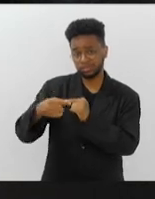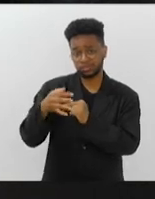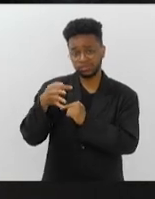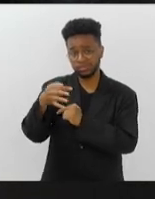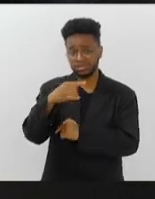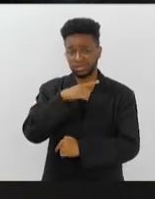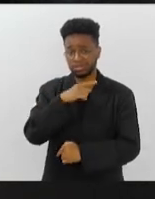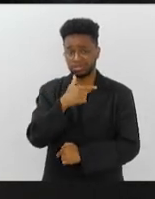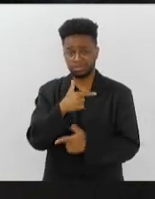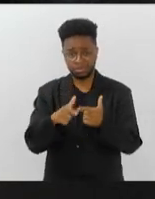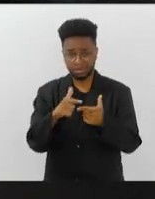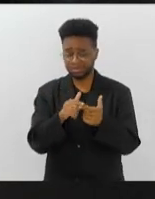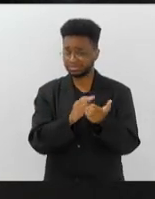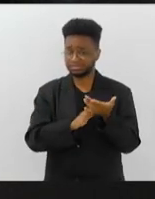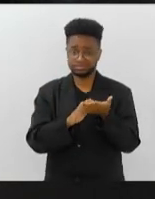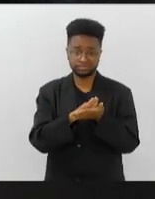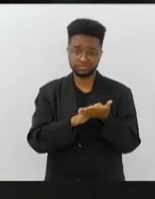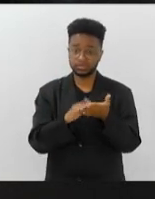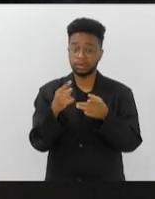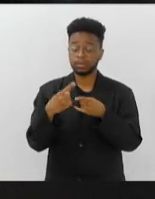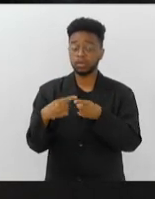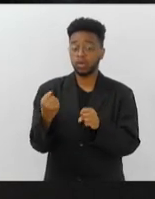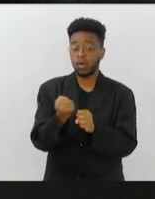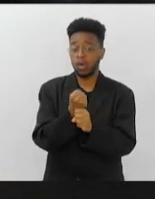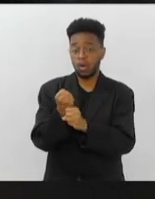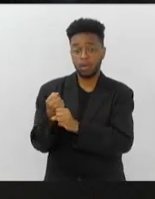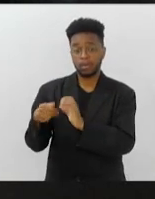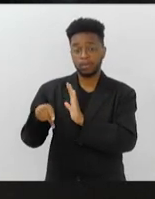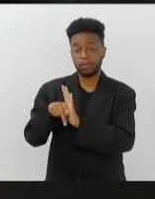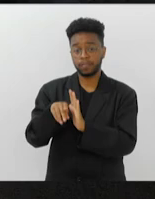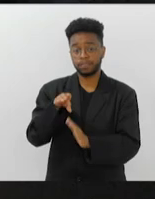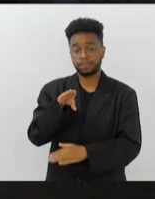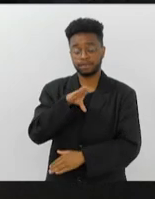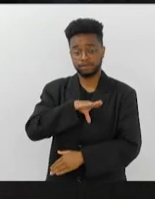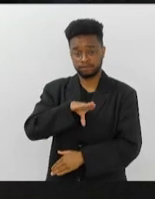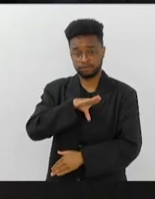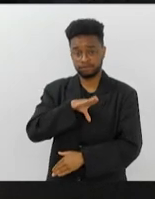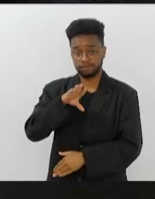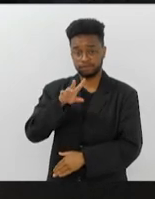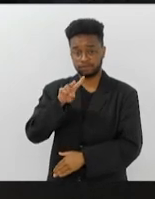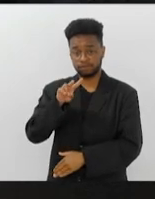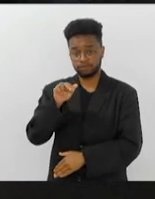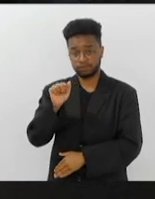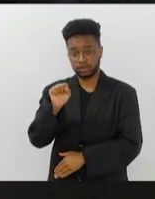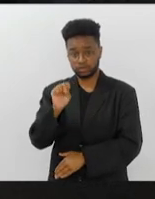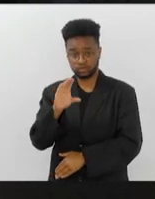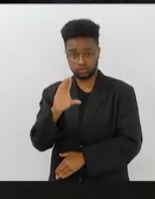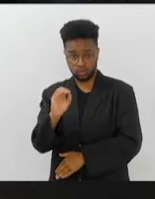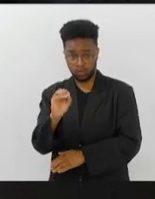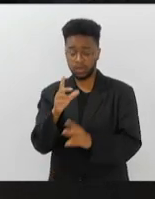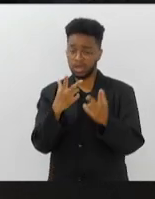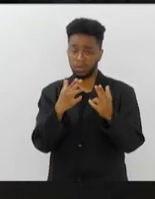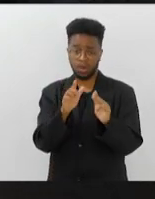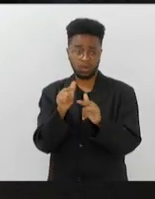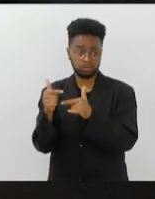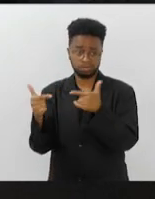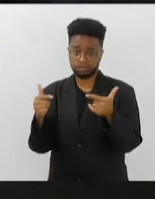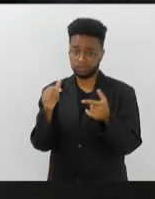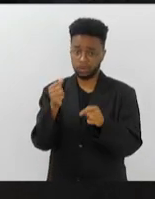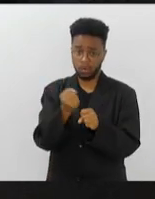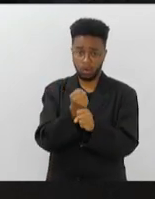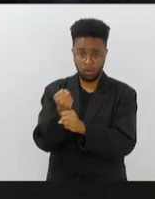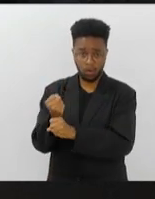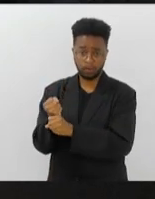nenhum. Porque as obras do Vasco da Gama, como qualquer obra na cidade do Rio de Janeiro,